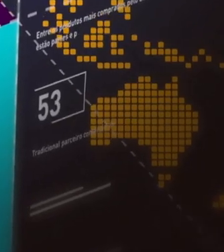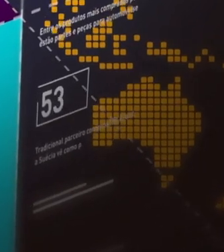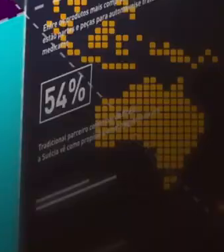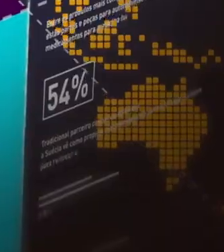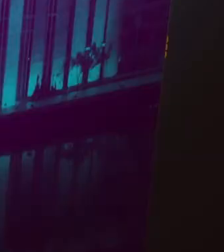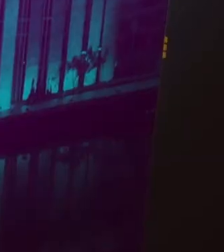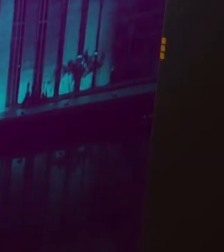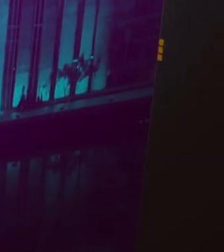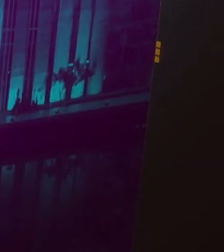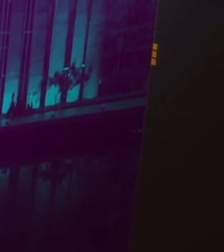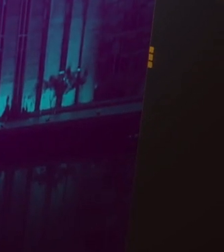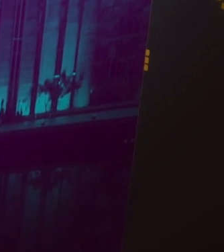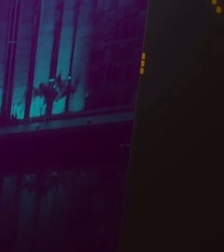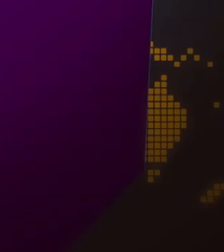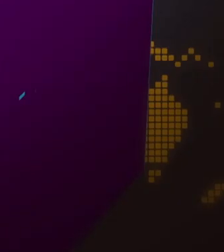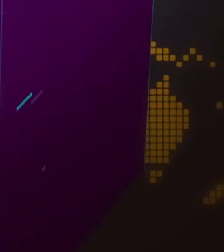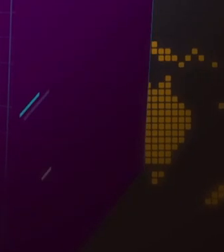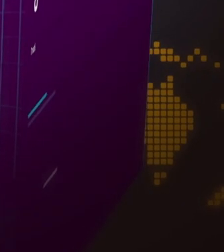Obrigado.